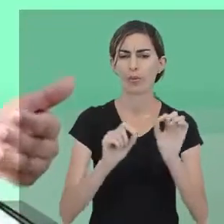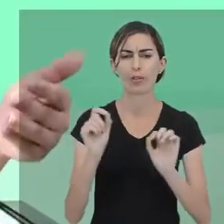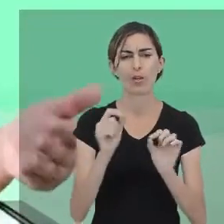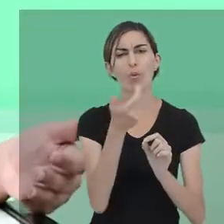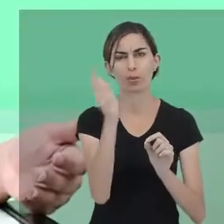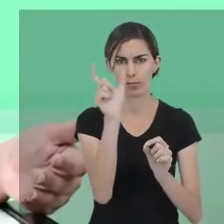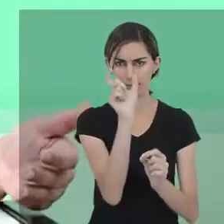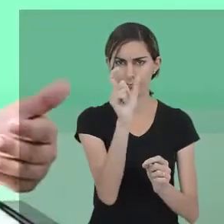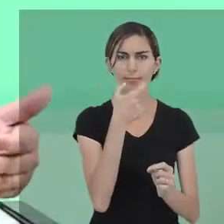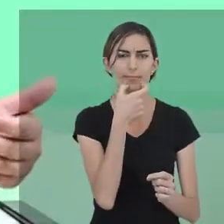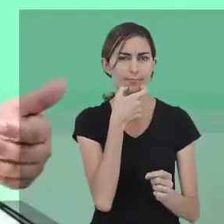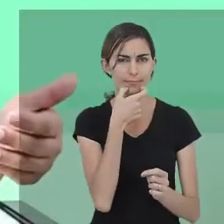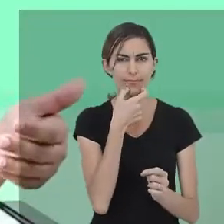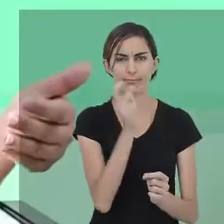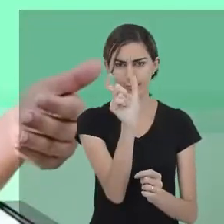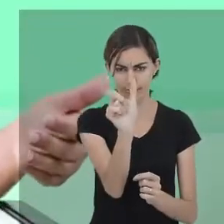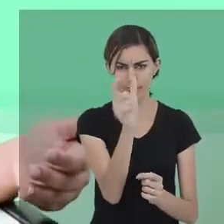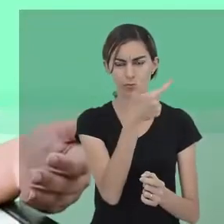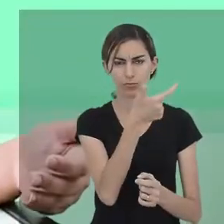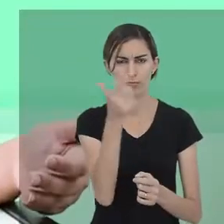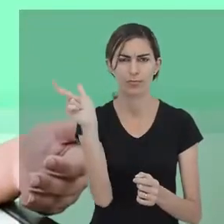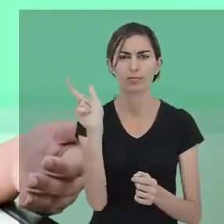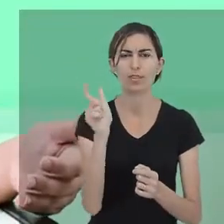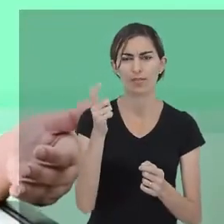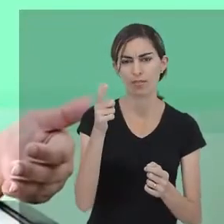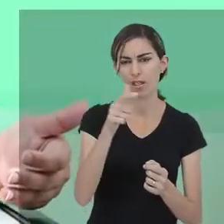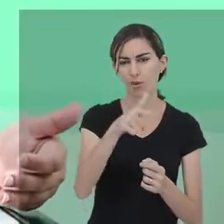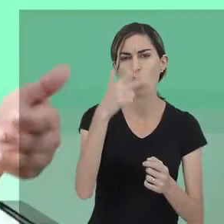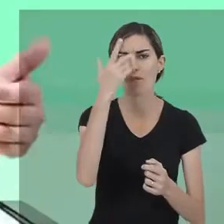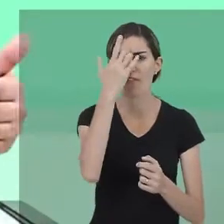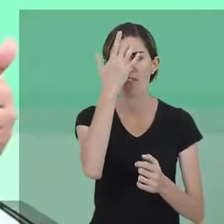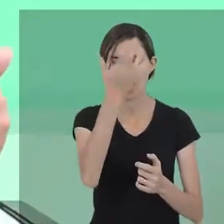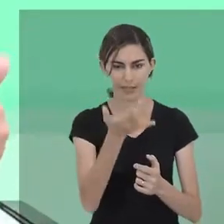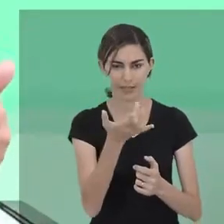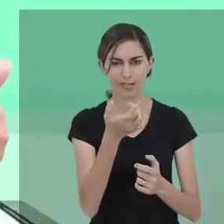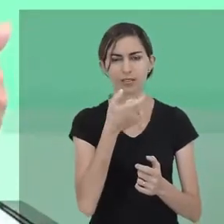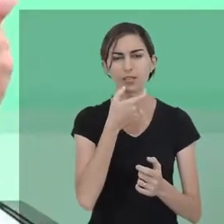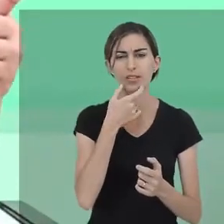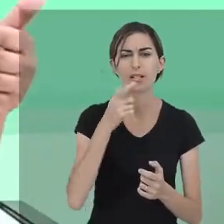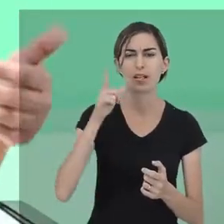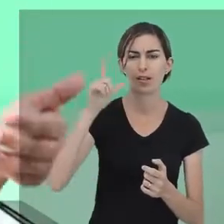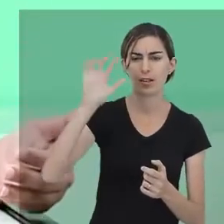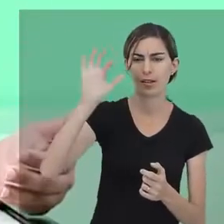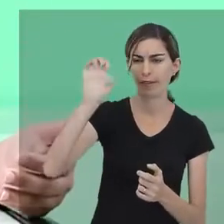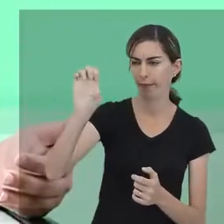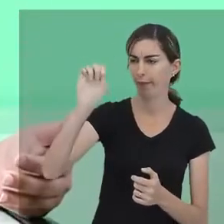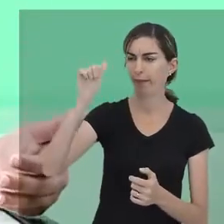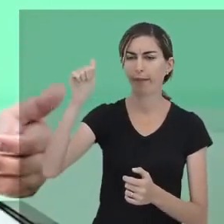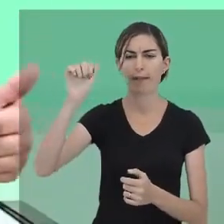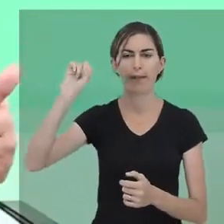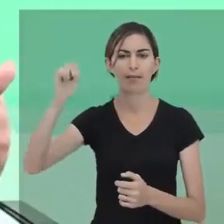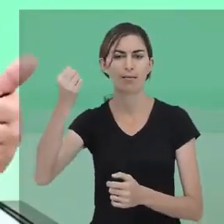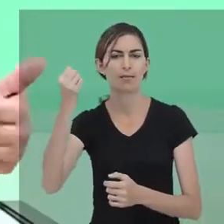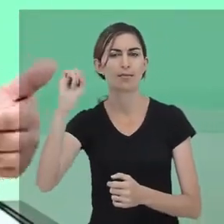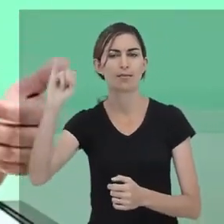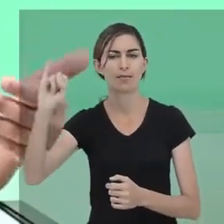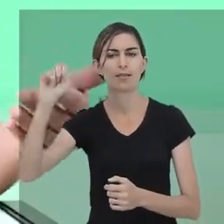is very easy. Esse exercício é muito fácil. So, this is easily. Isso